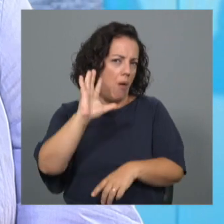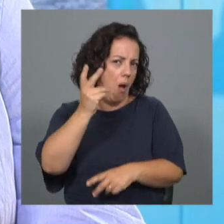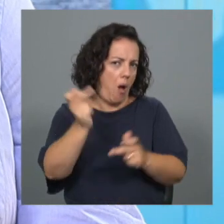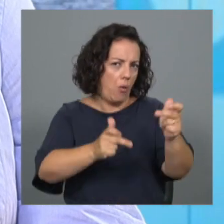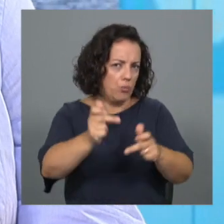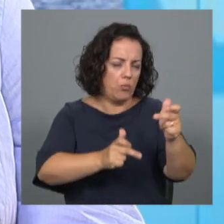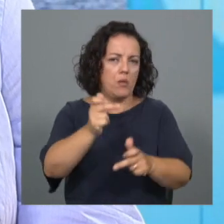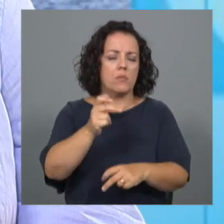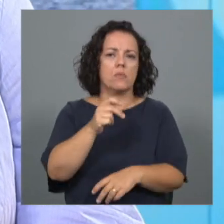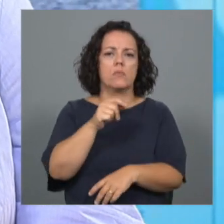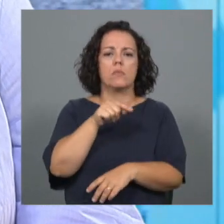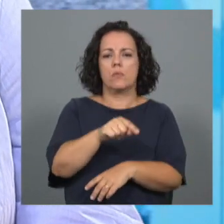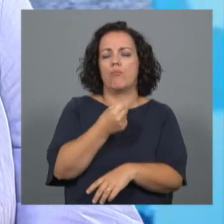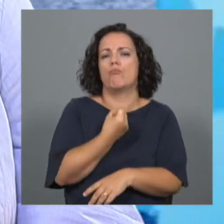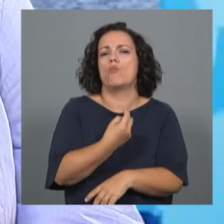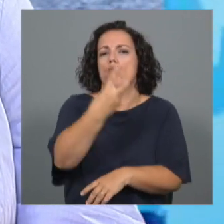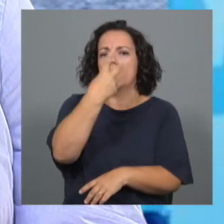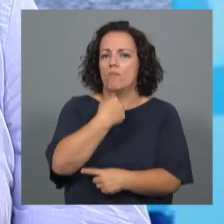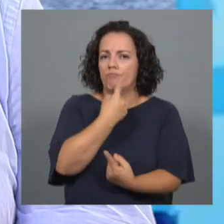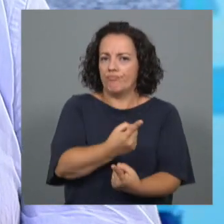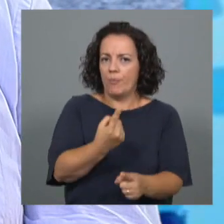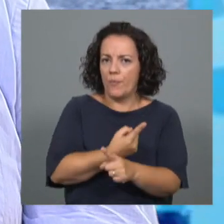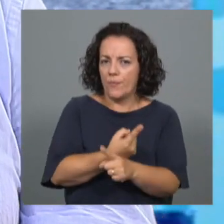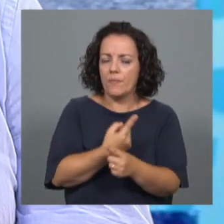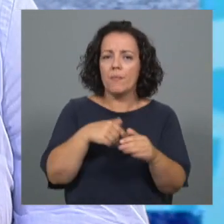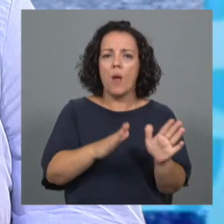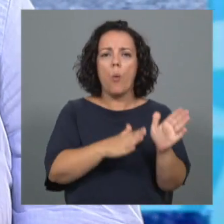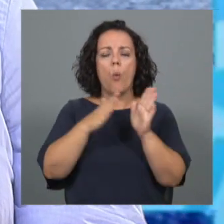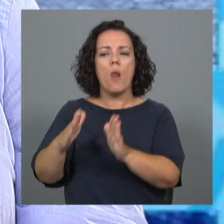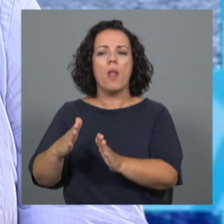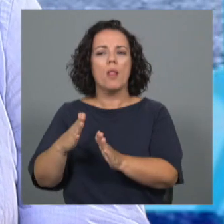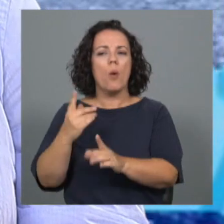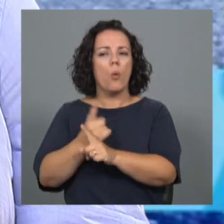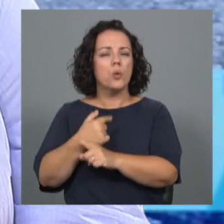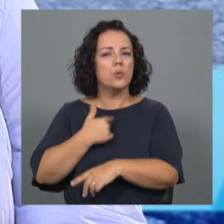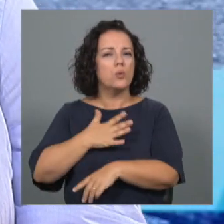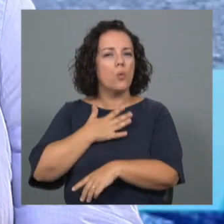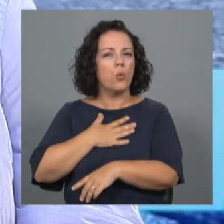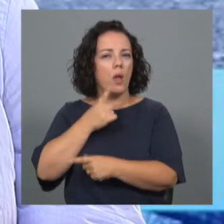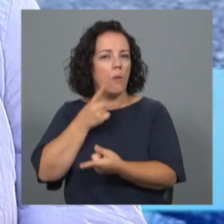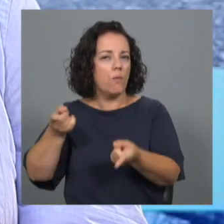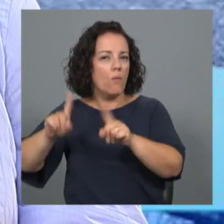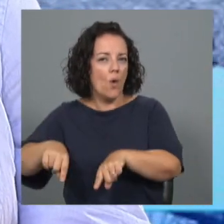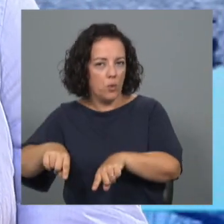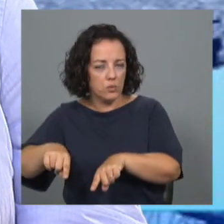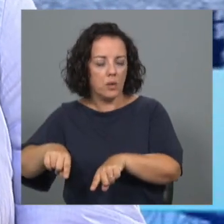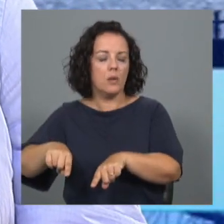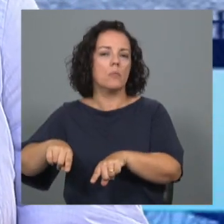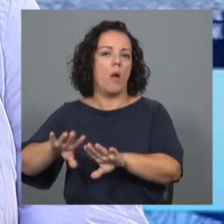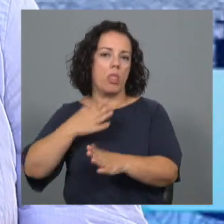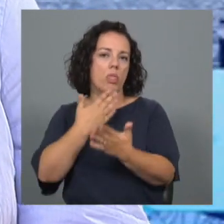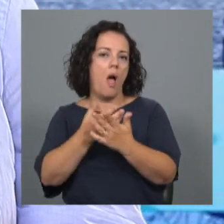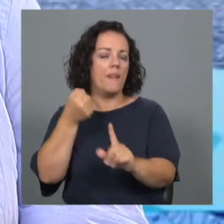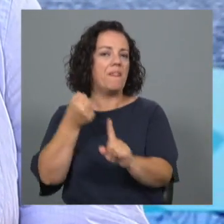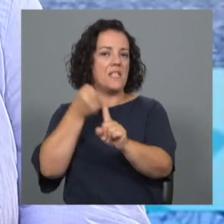dito, mas também seguramente coisas que não desejamos que se reeditem, mas não deixaram de trazer desafios para as